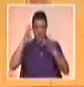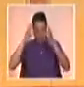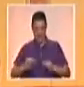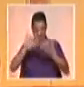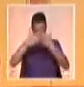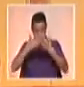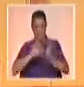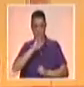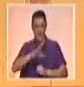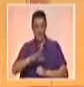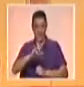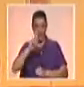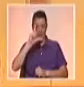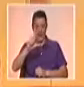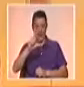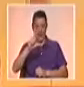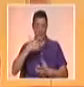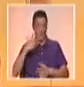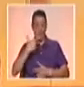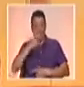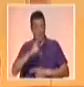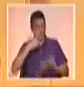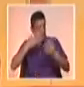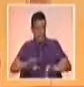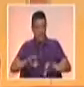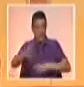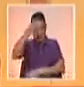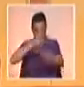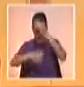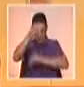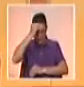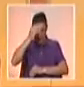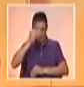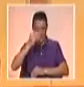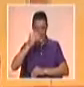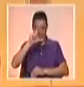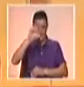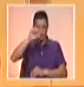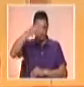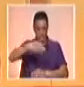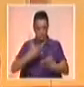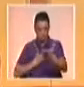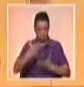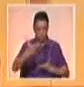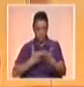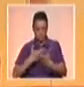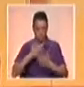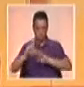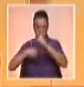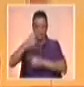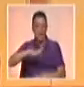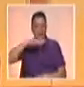dúvida nenhuma que é a sua língua natural. A aprendizagem da língua vai-lhe permitir interagir com